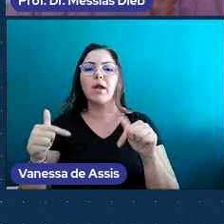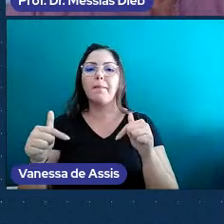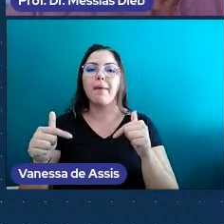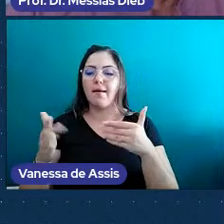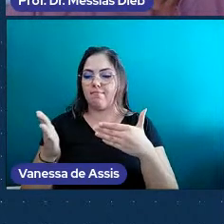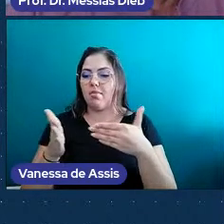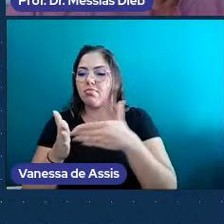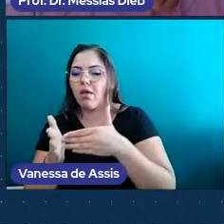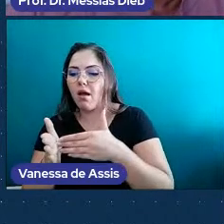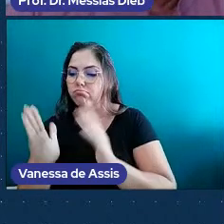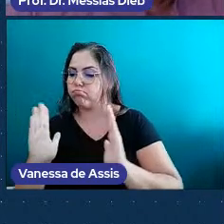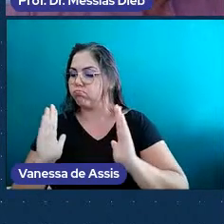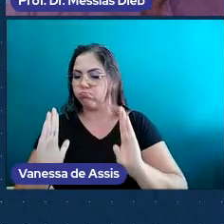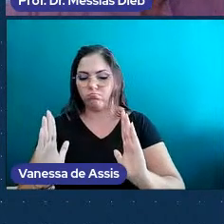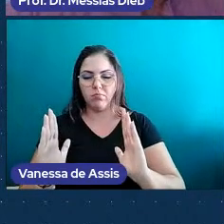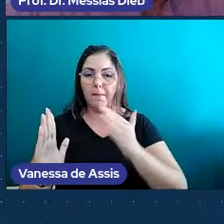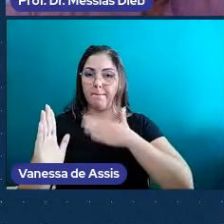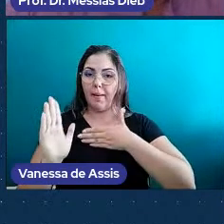devo